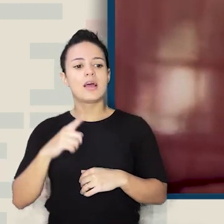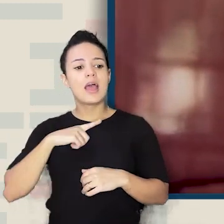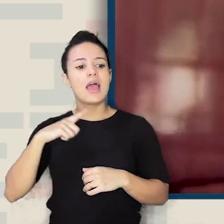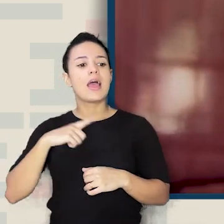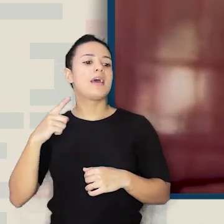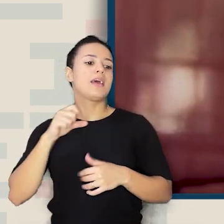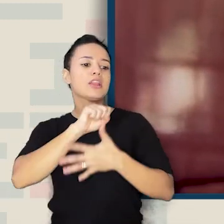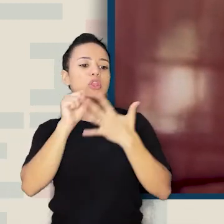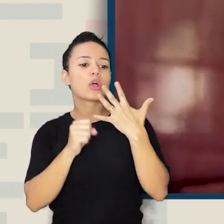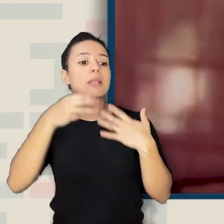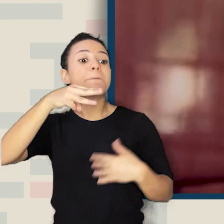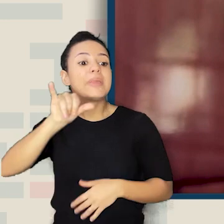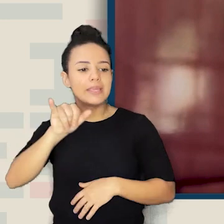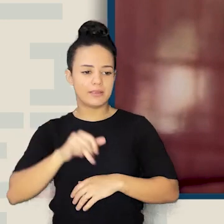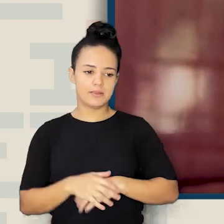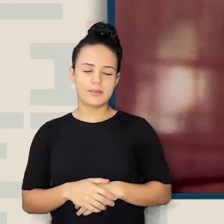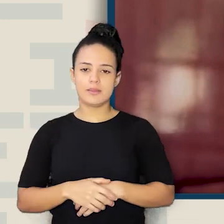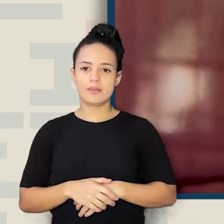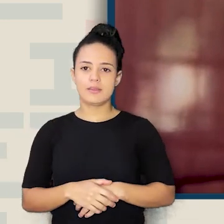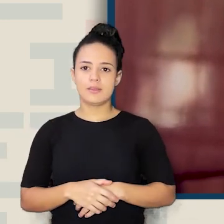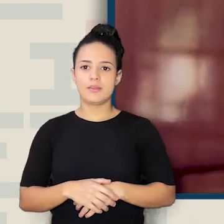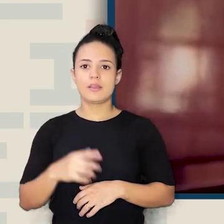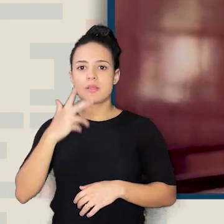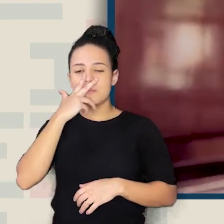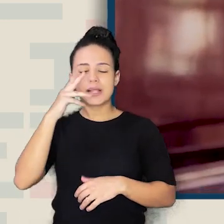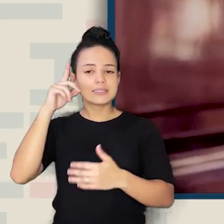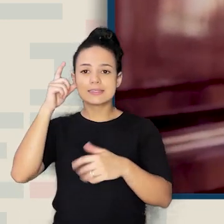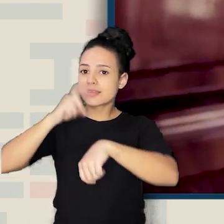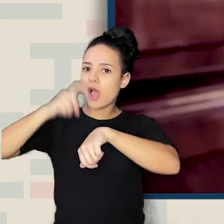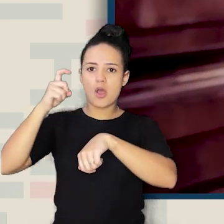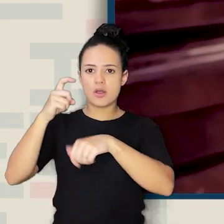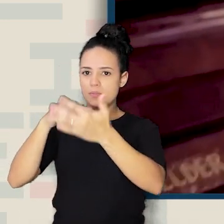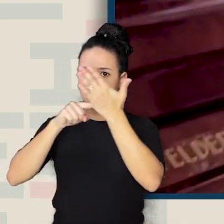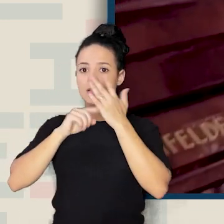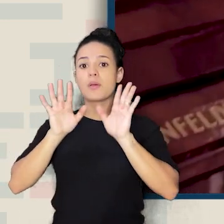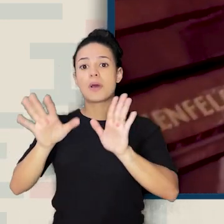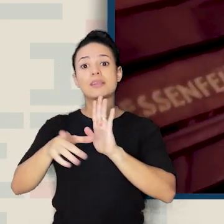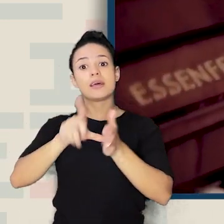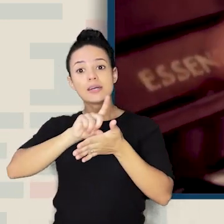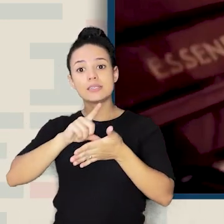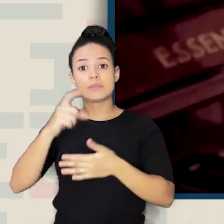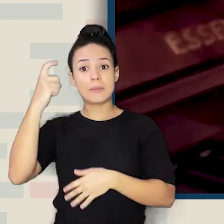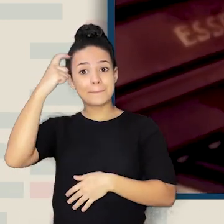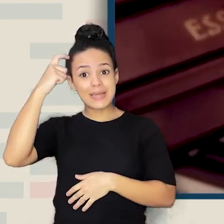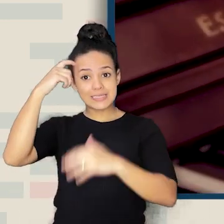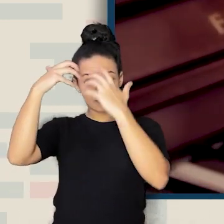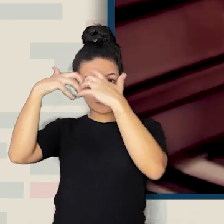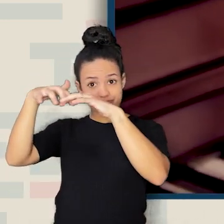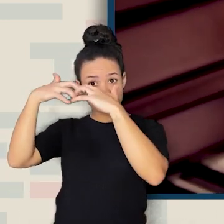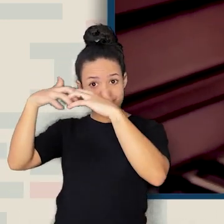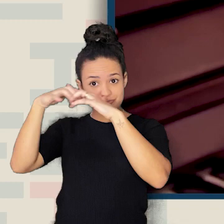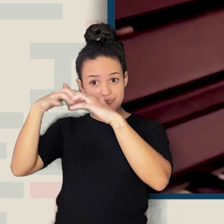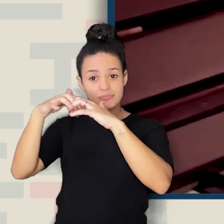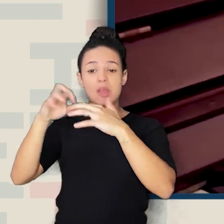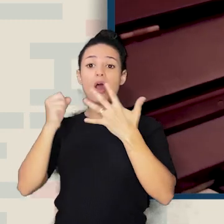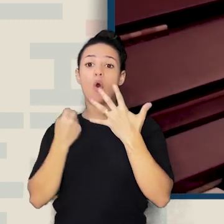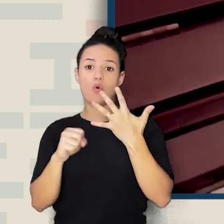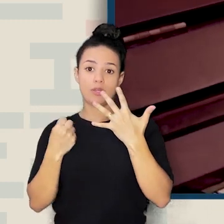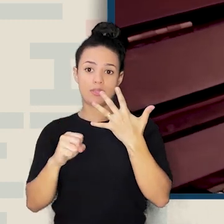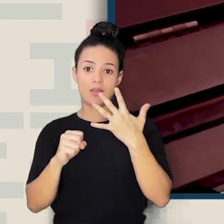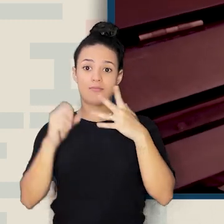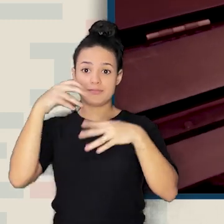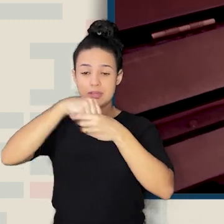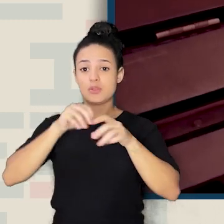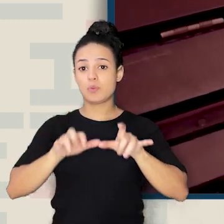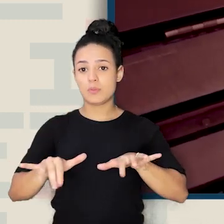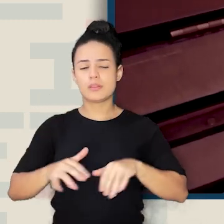acorde partindo de mi, na hora, vem na mente, assim, espontâneo. Mas eu tenho que pensar, na minha mente eu tenho que vir essa oitava do